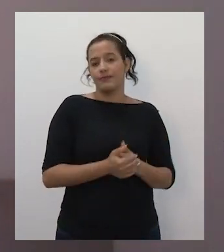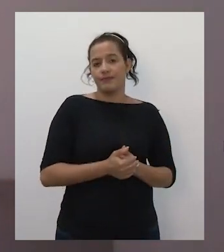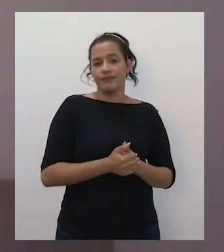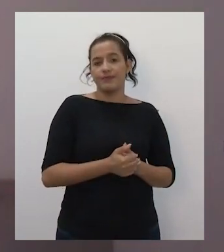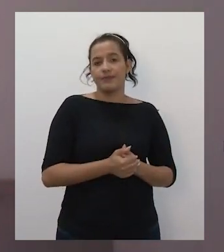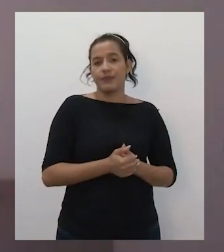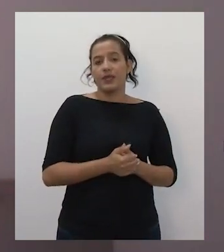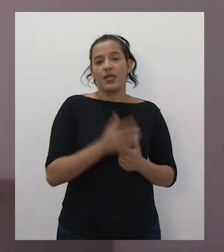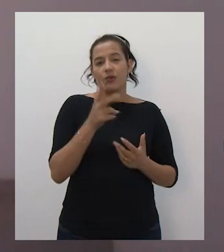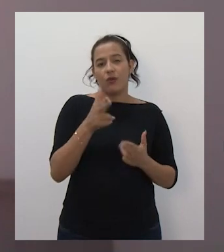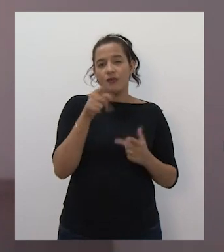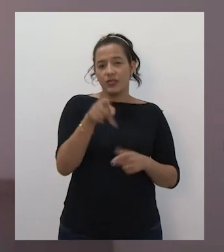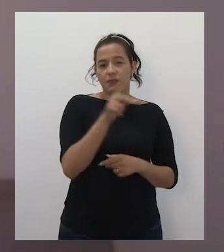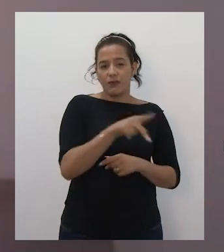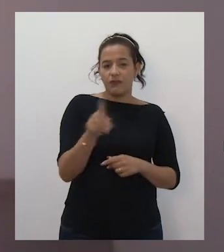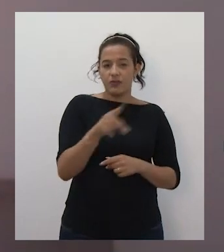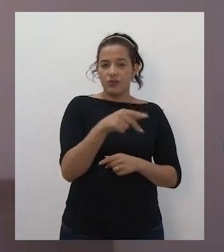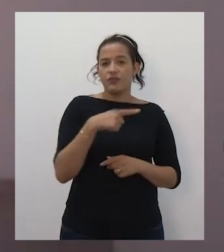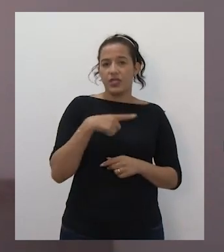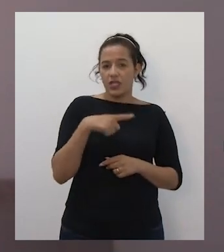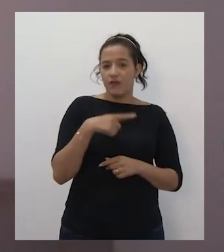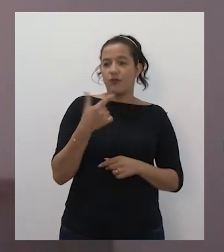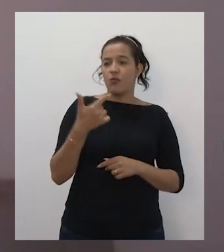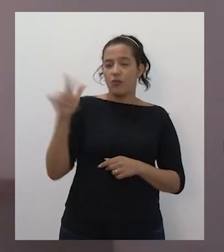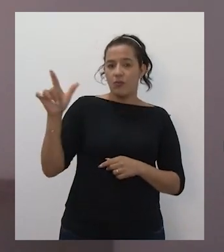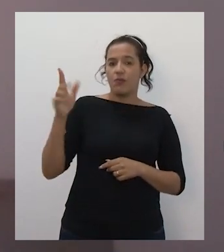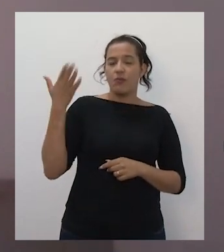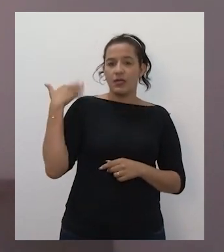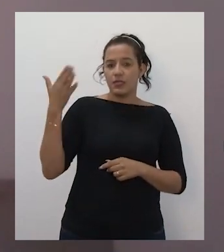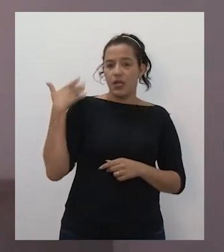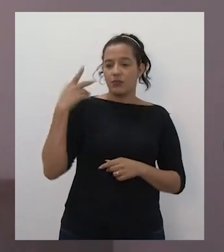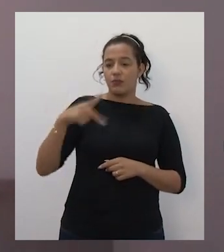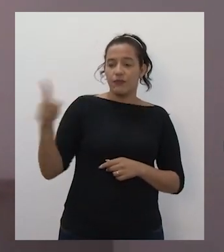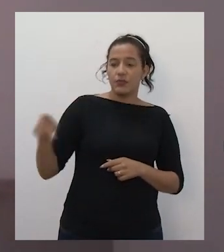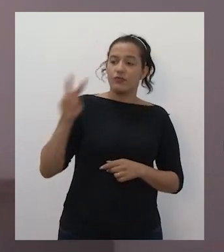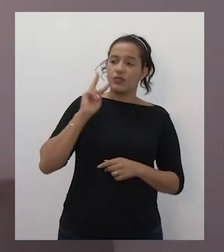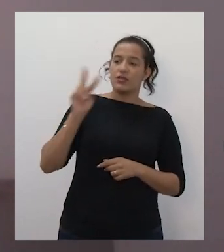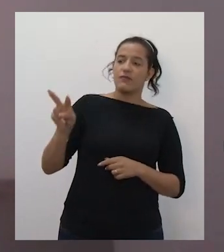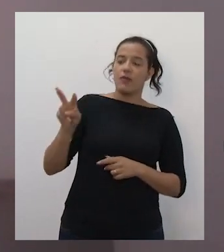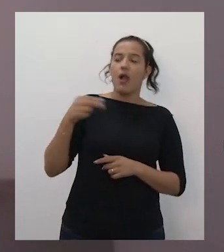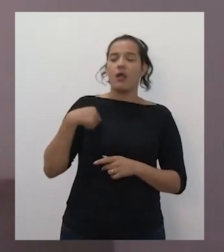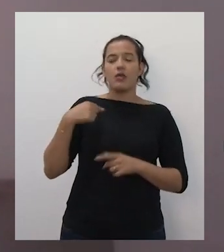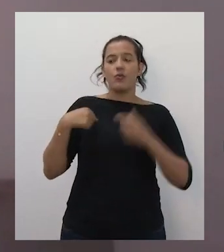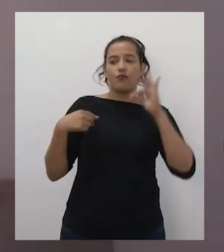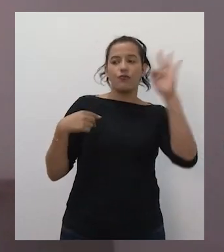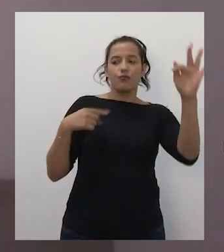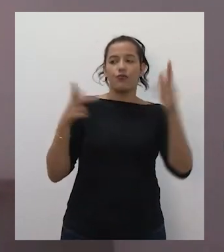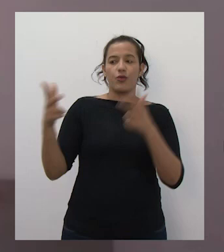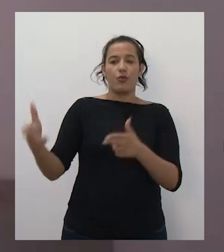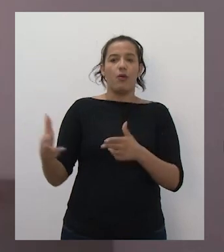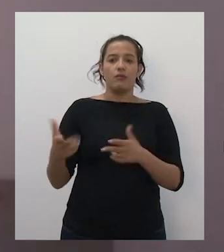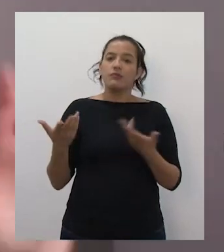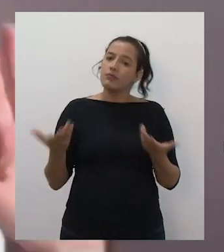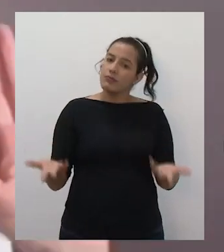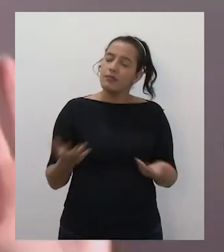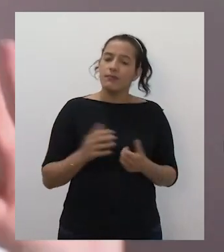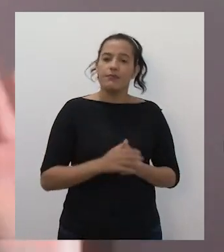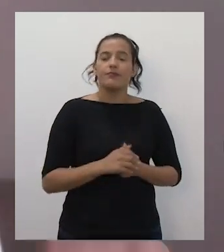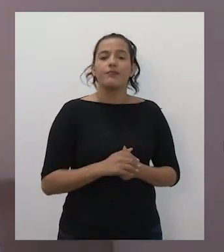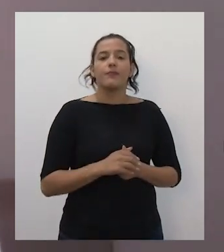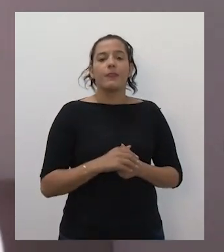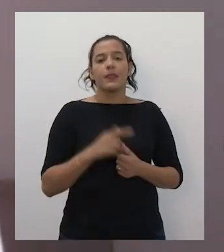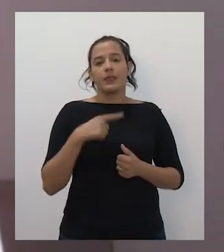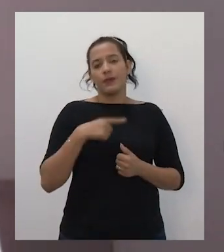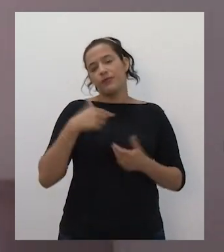seu professor, né? Então, o seu relato, ele fala muito sobre abertura ao novo, ele é muito legal. Eu poderia ficar